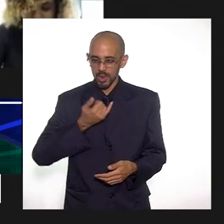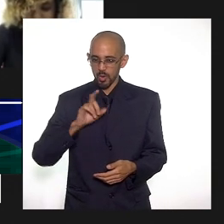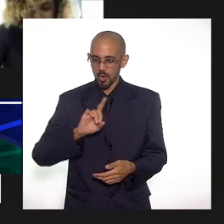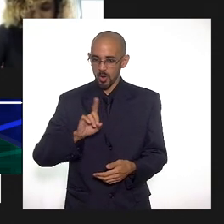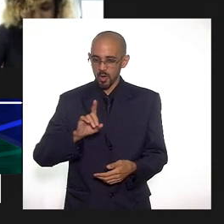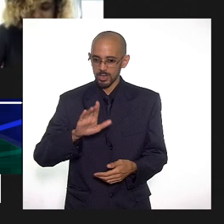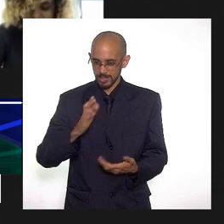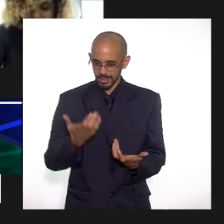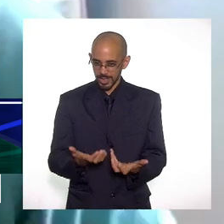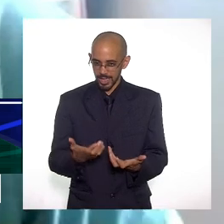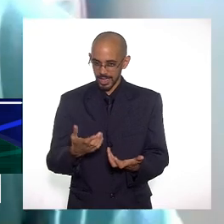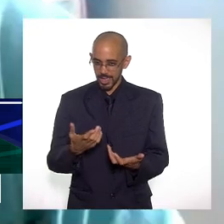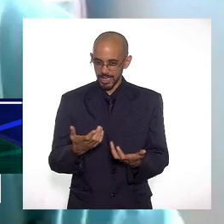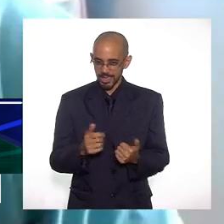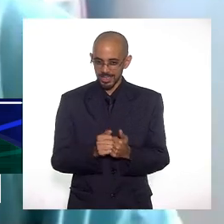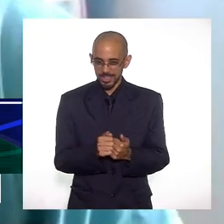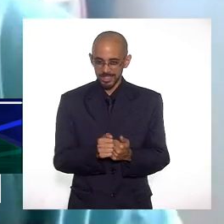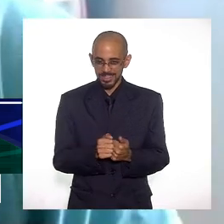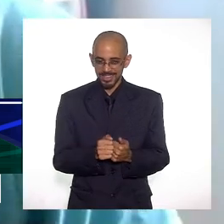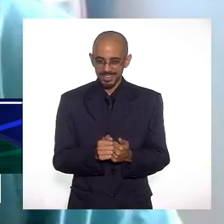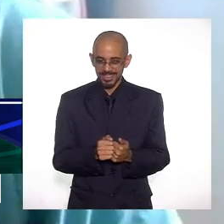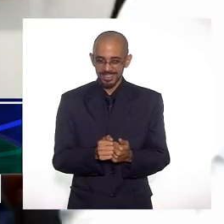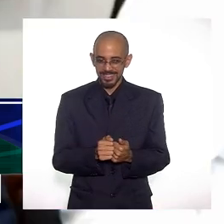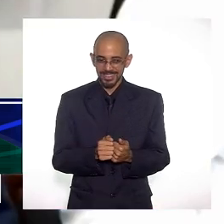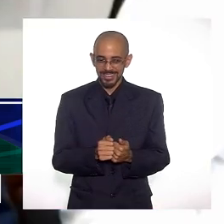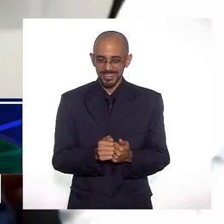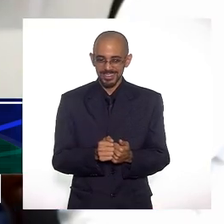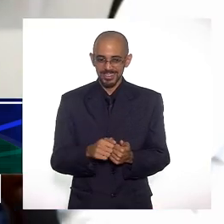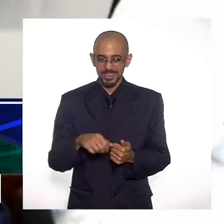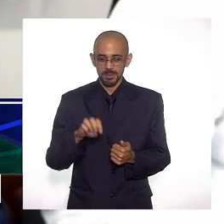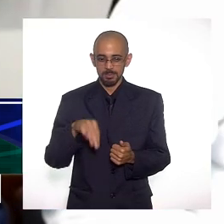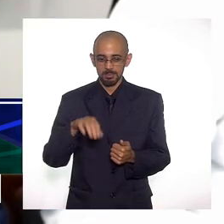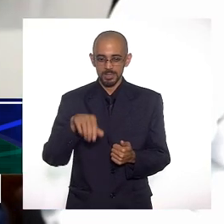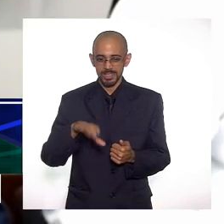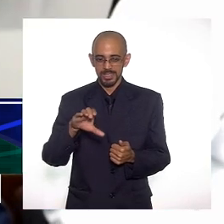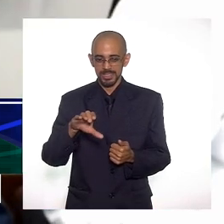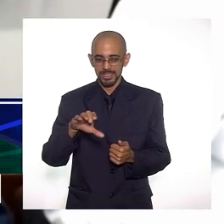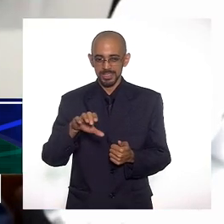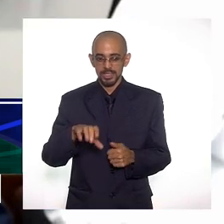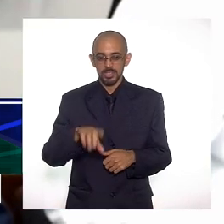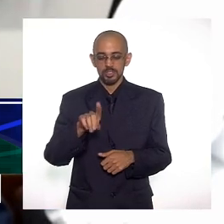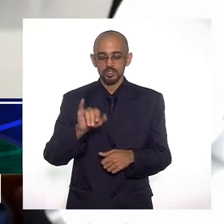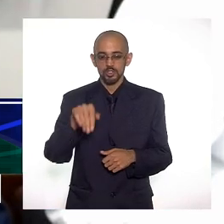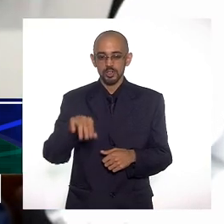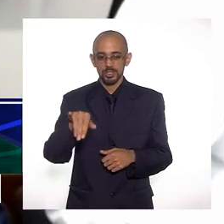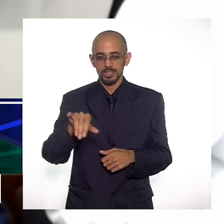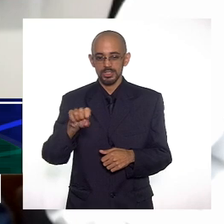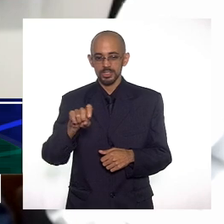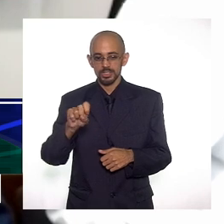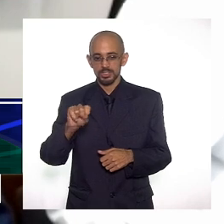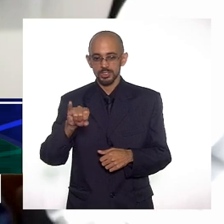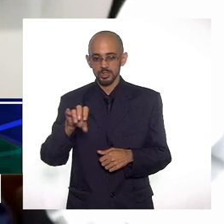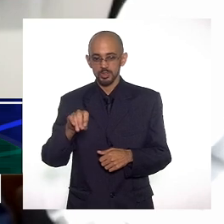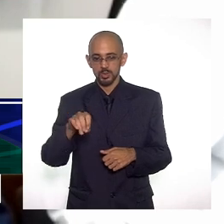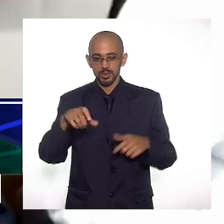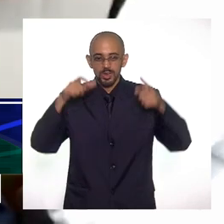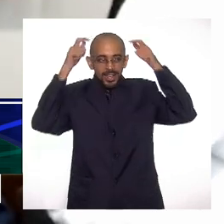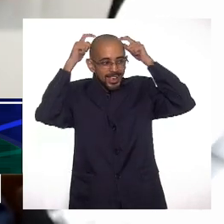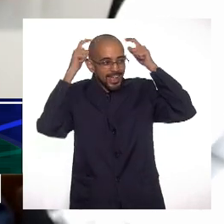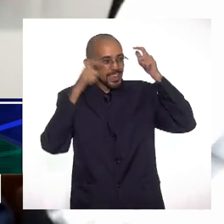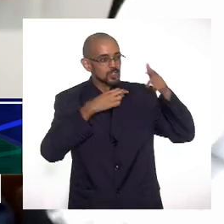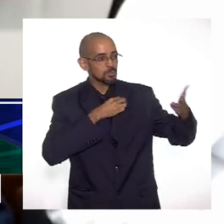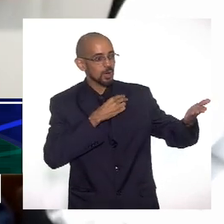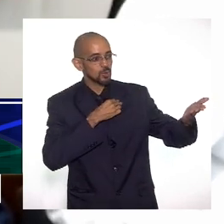Opa! Deputado Carlos Mink, deputado Dionísio Lins, vereador de Madureira. Qual a